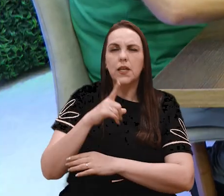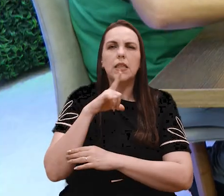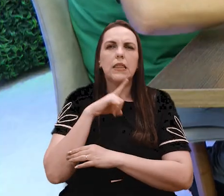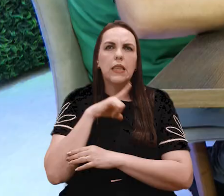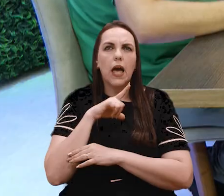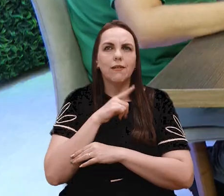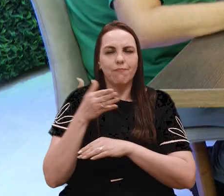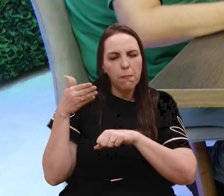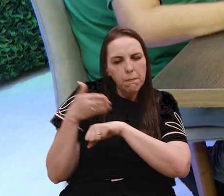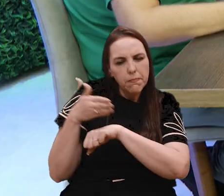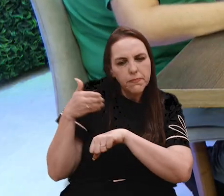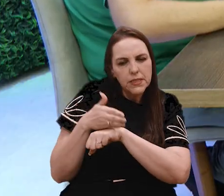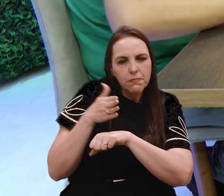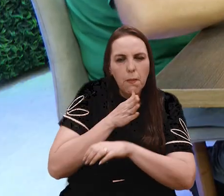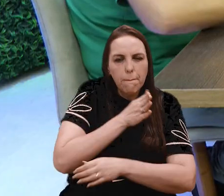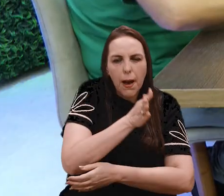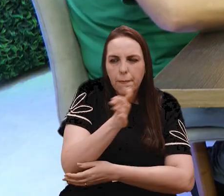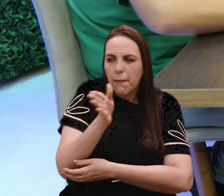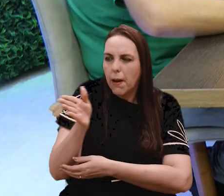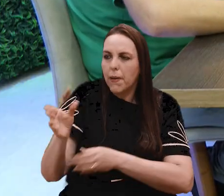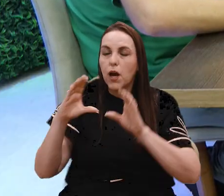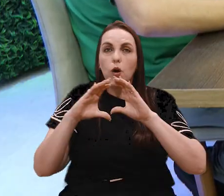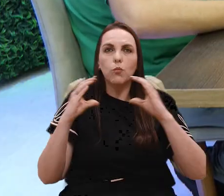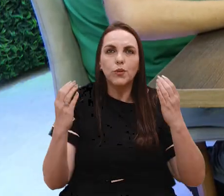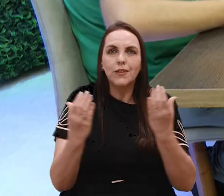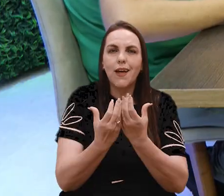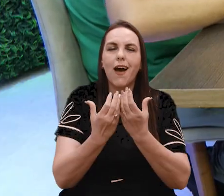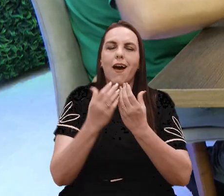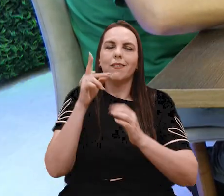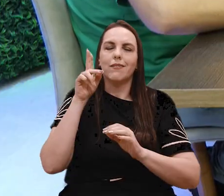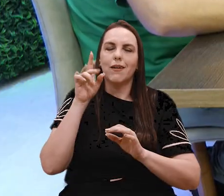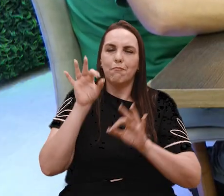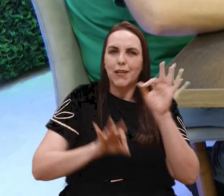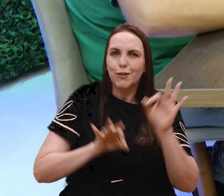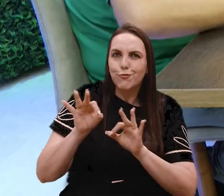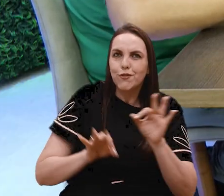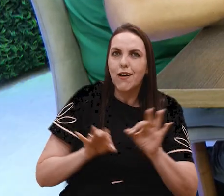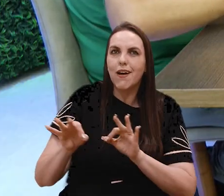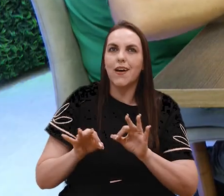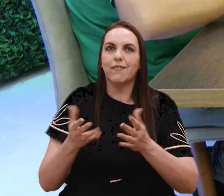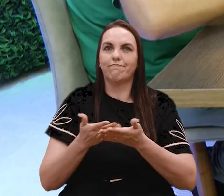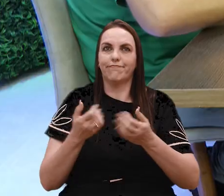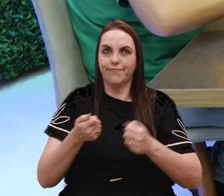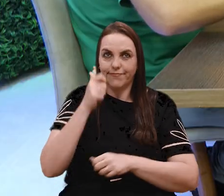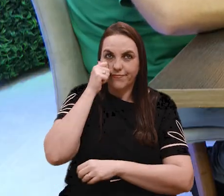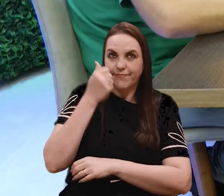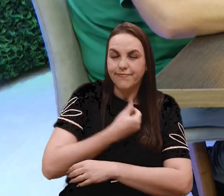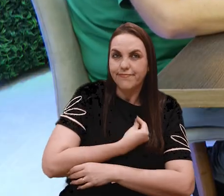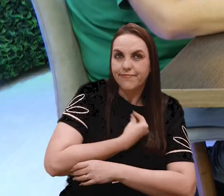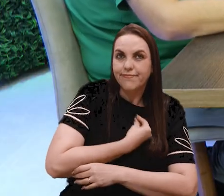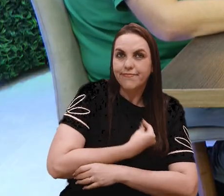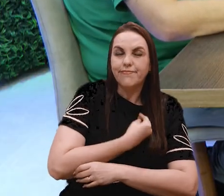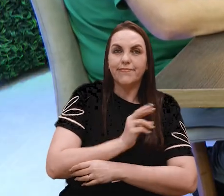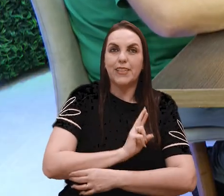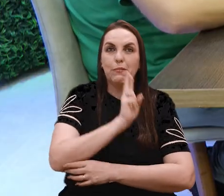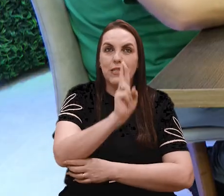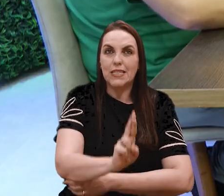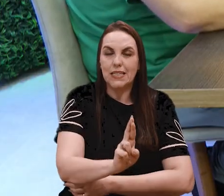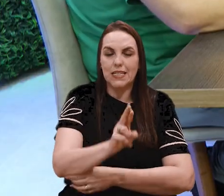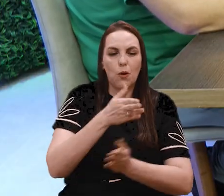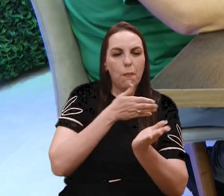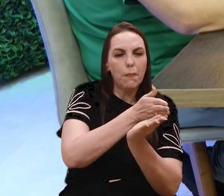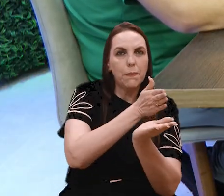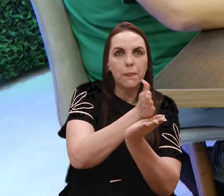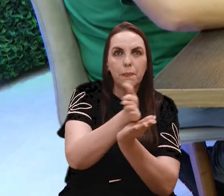penetração na comunidade, de planejamento, de estar presente, representando os diversos segmentos da comunidade, e